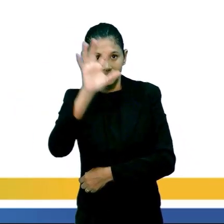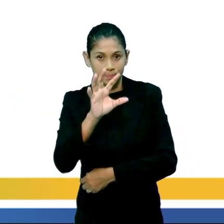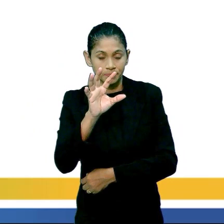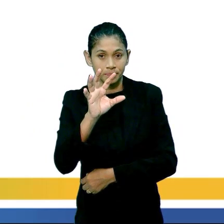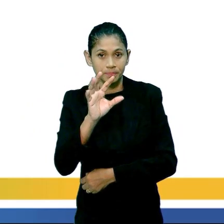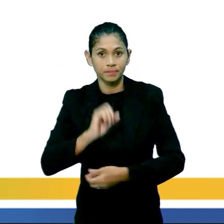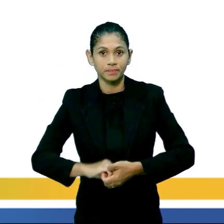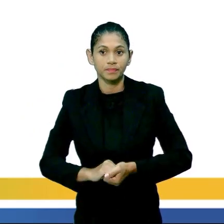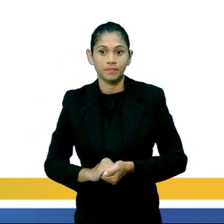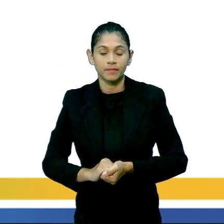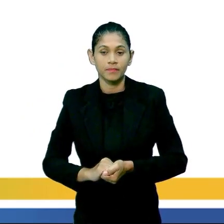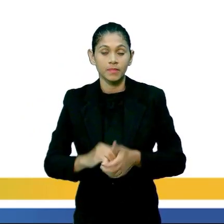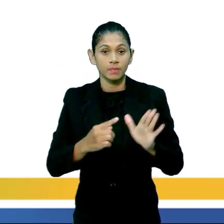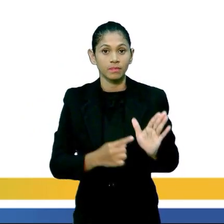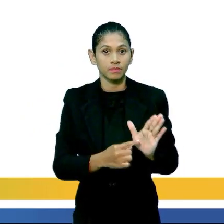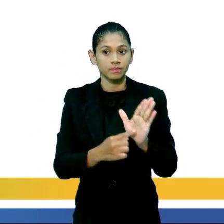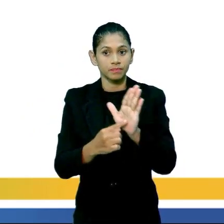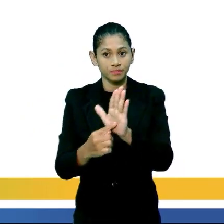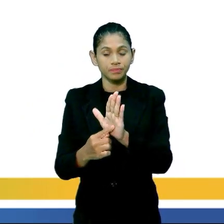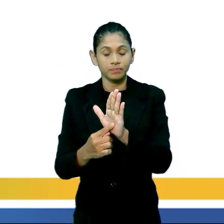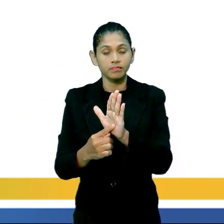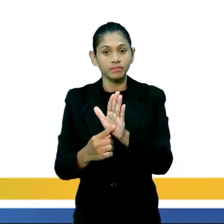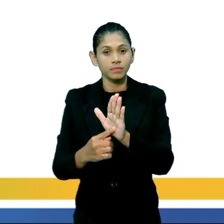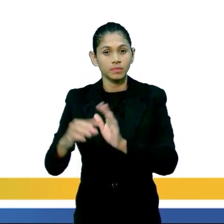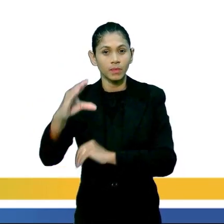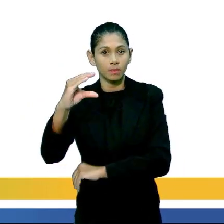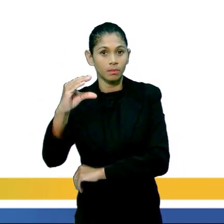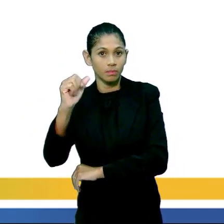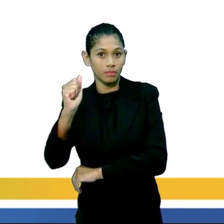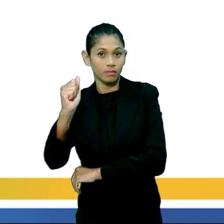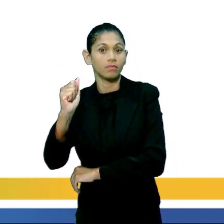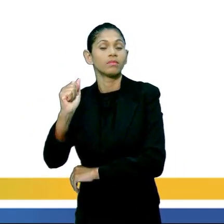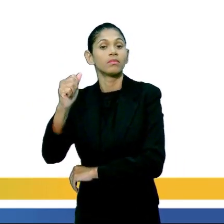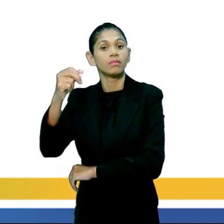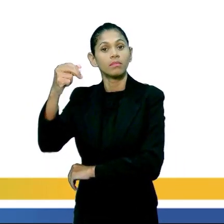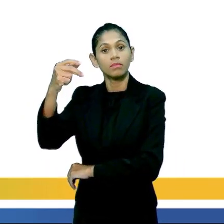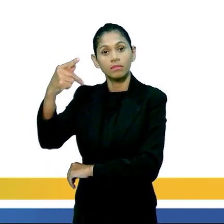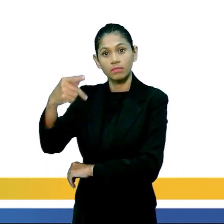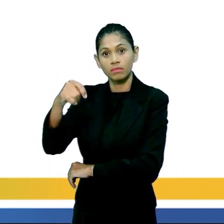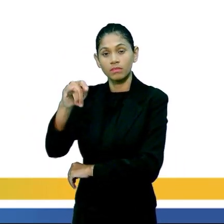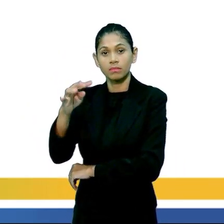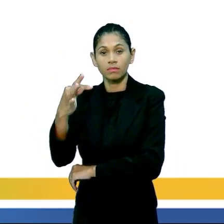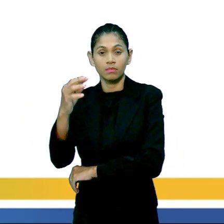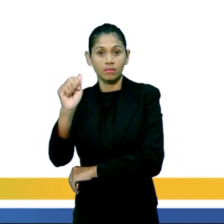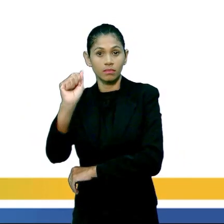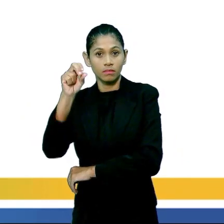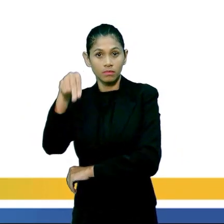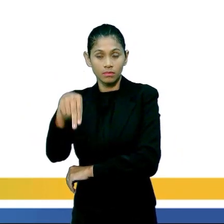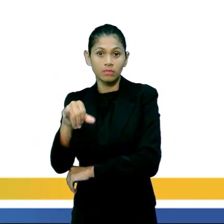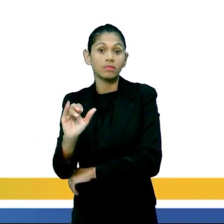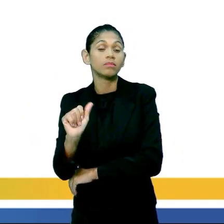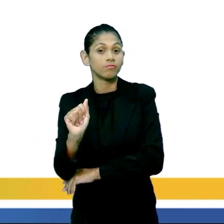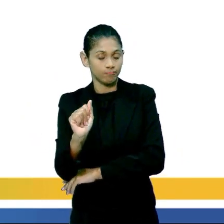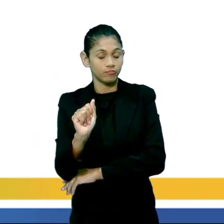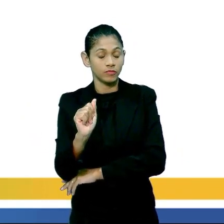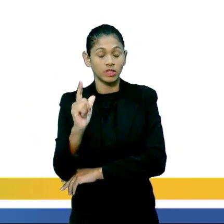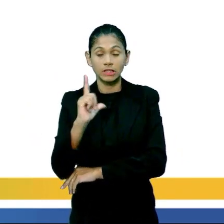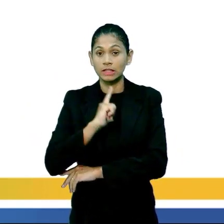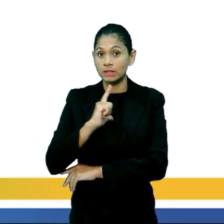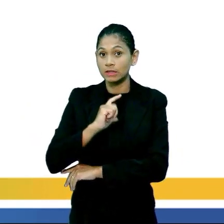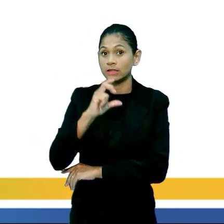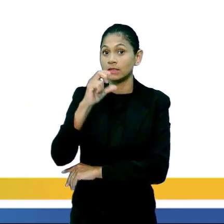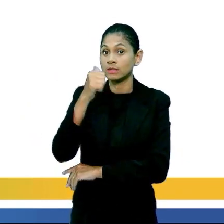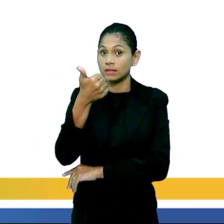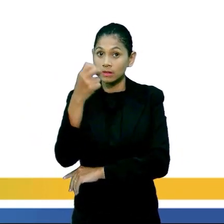ao lado representa as capitanias, que foram divididas, né? Ao todo foram 15. Elas foram